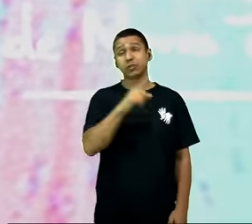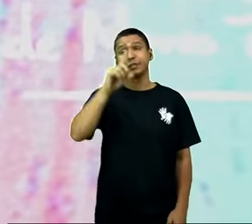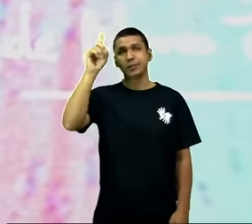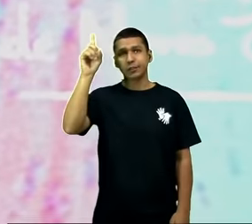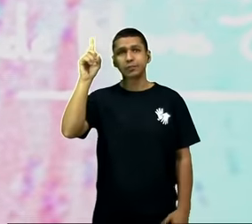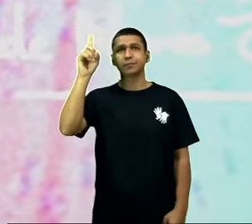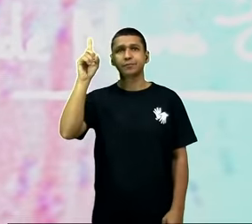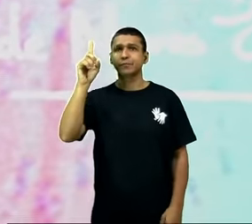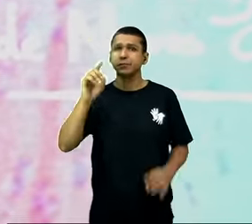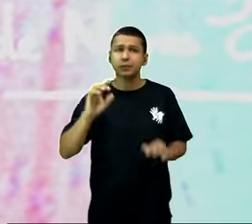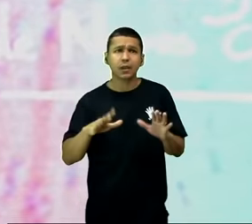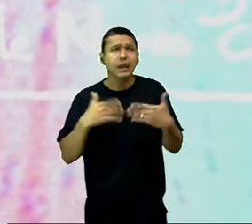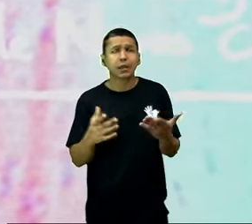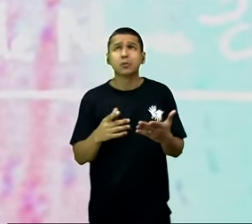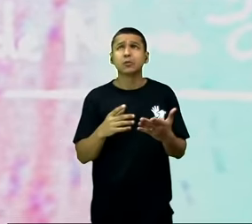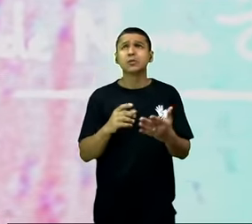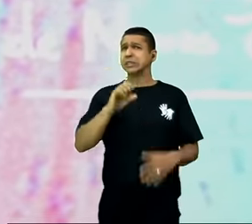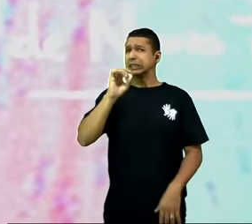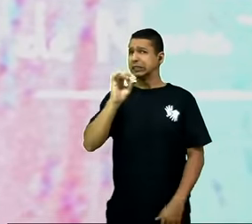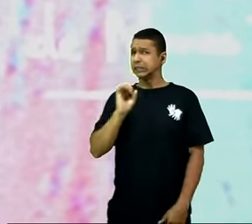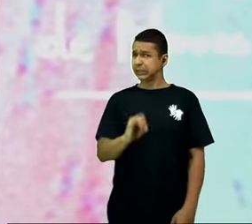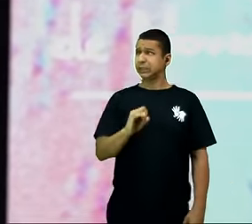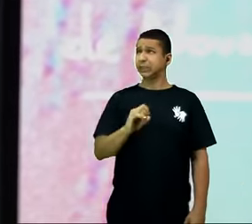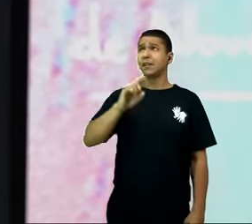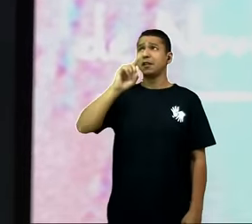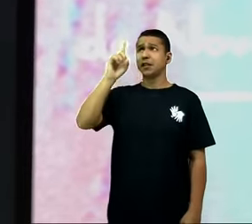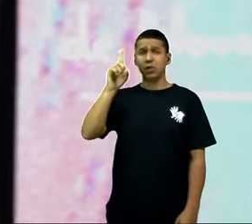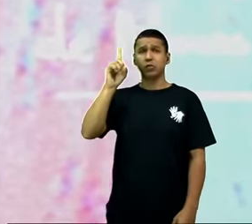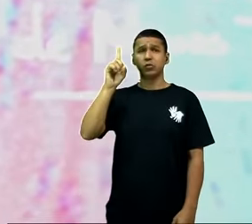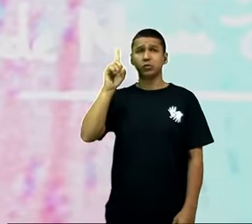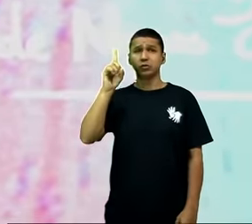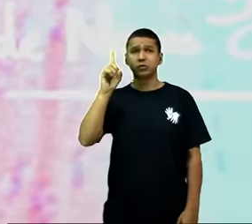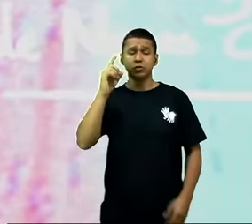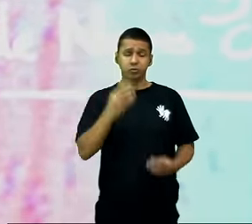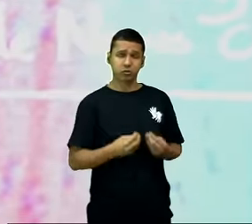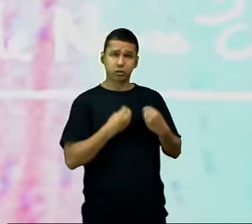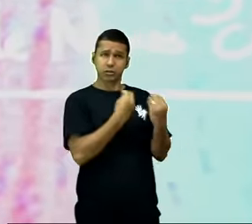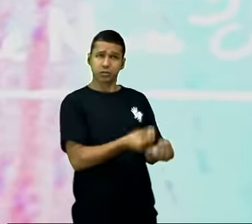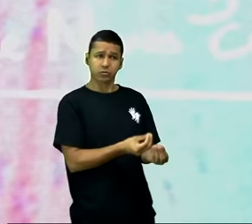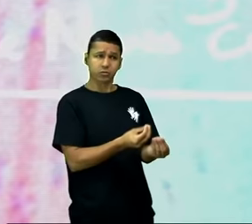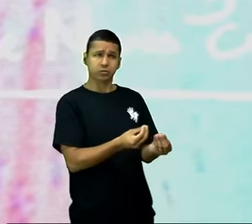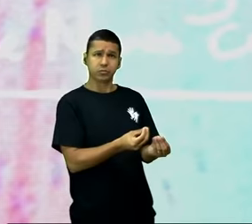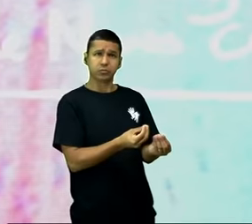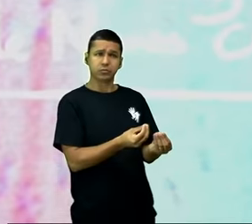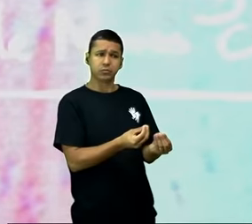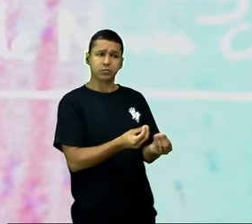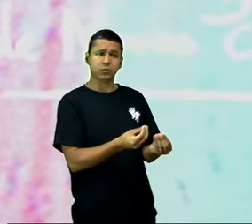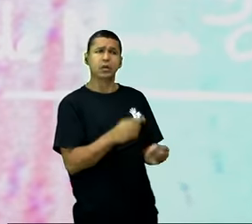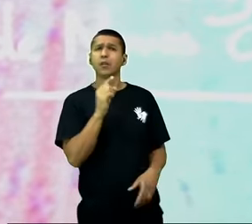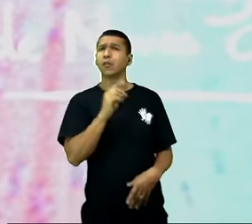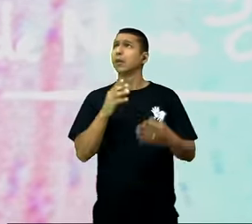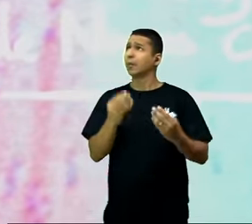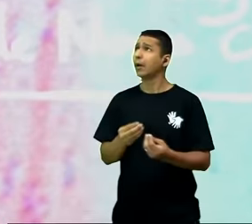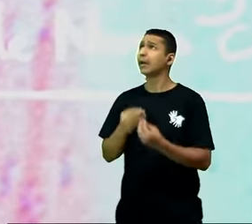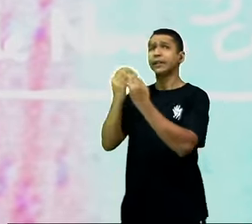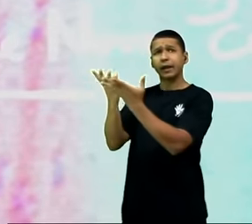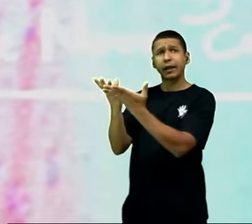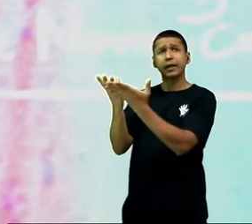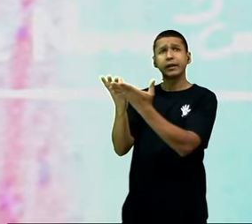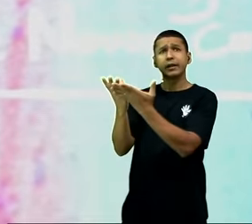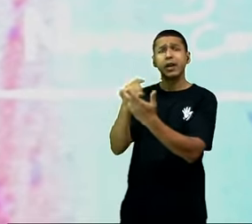pode entregar. Eu sou prova viva. Com certeza, vários homens e mulheres aqui são prova viva. Jacó, Abraão,